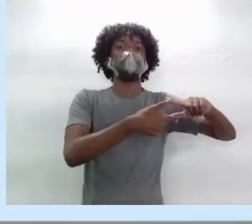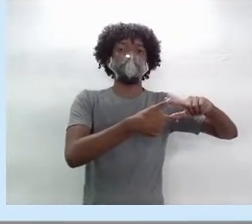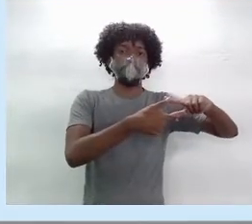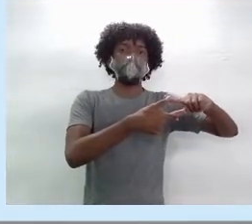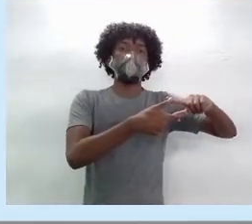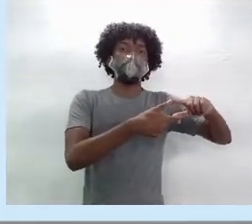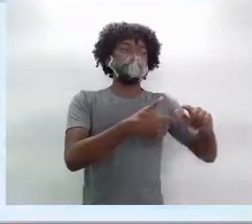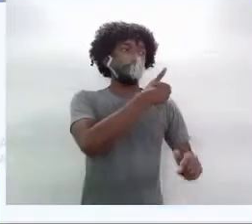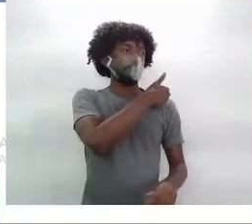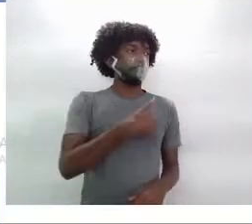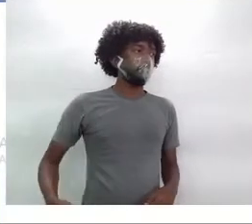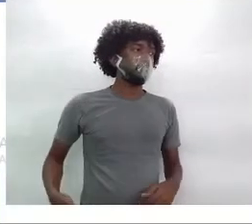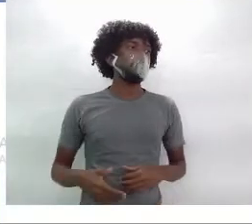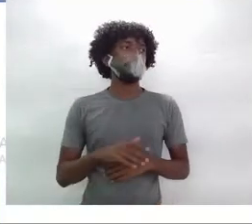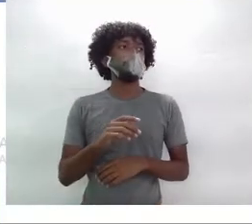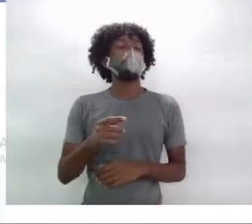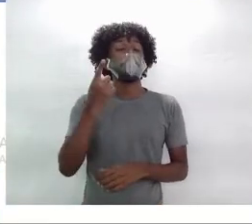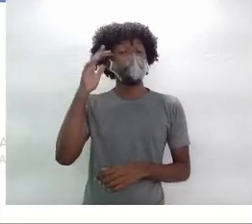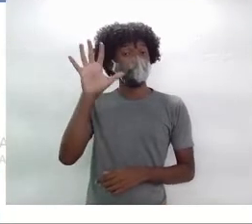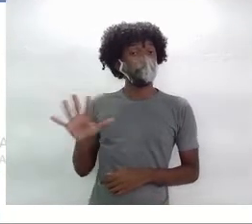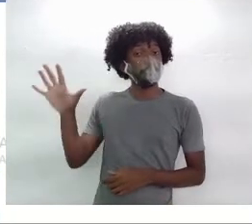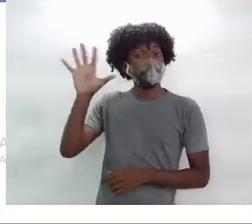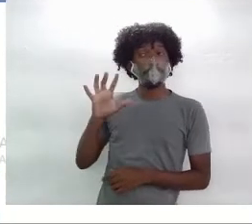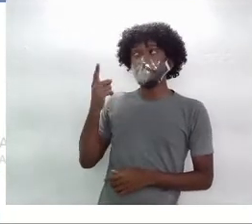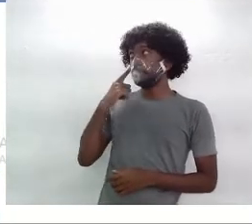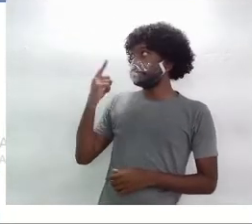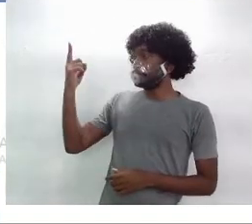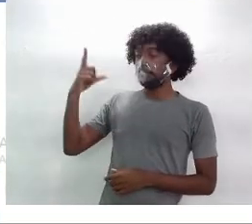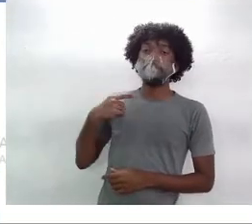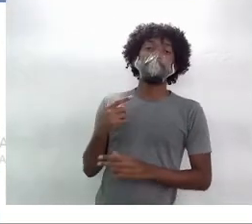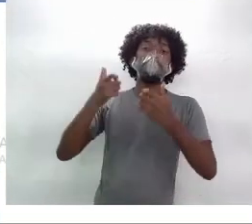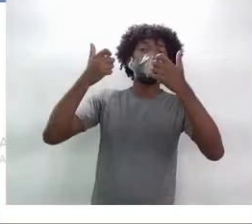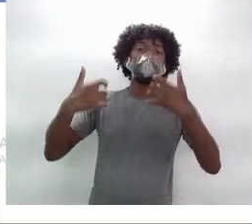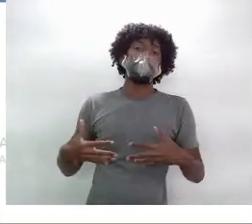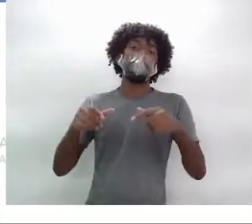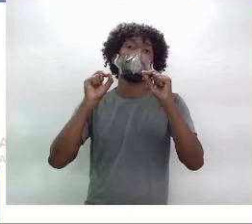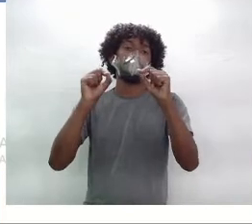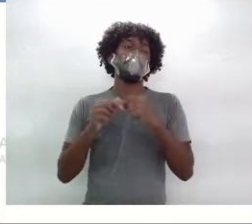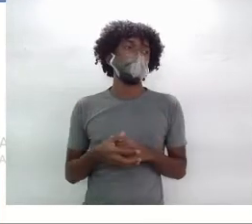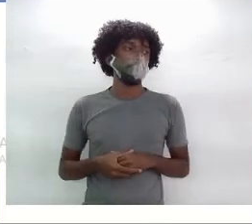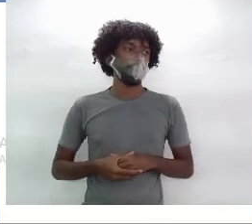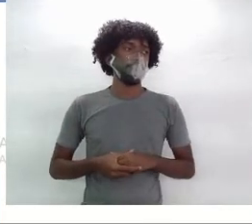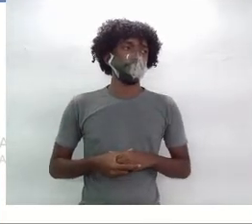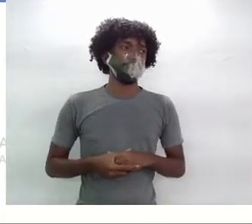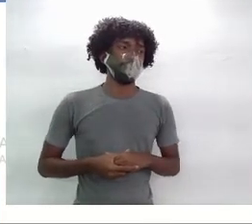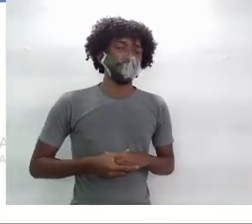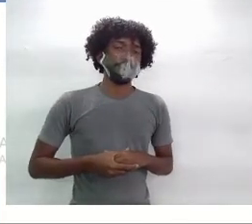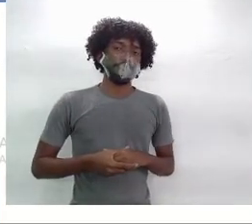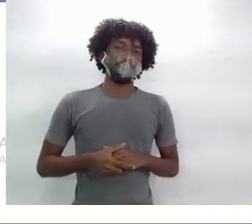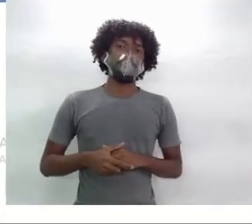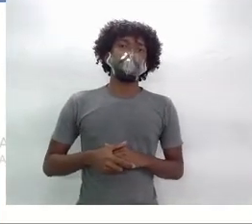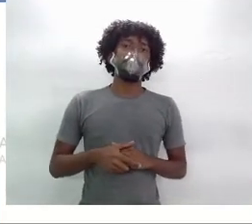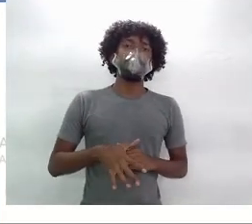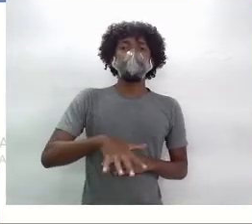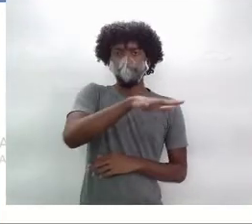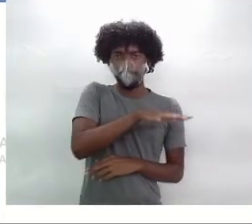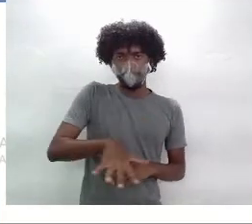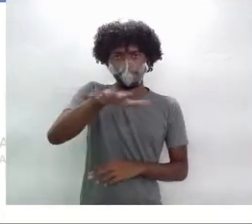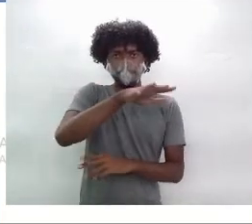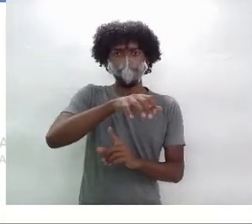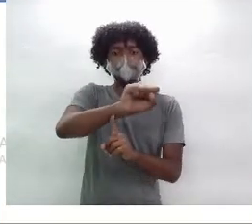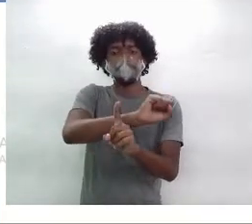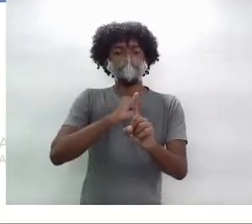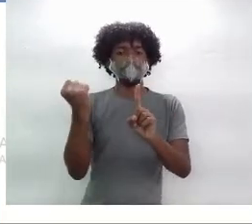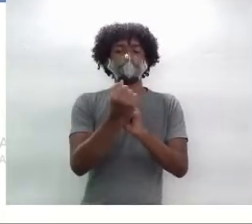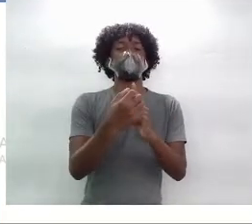na tela nós temos a seguinte questão. Vimos que o bem-estar da sociedade está